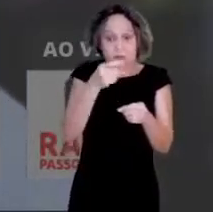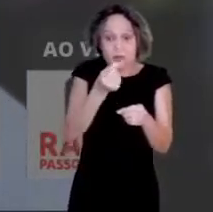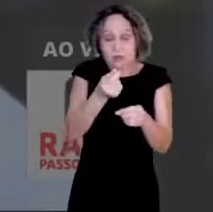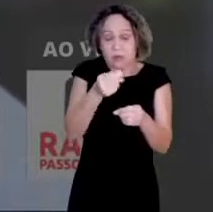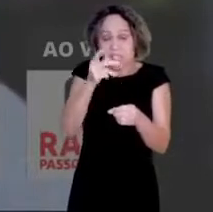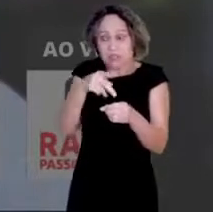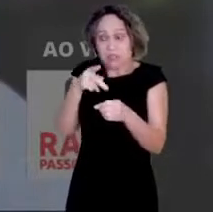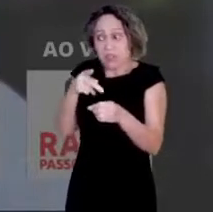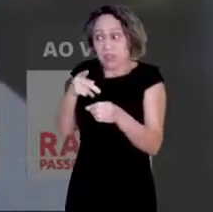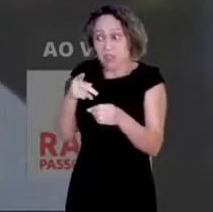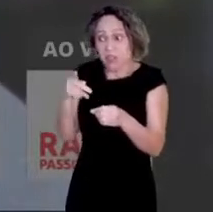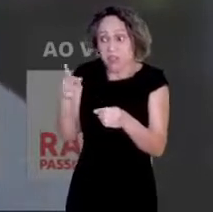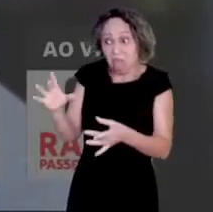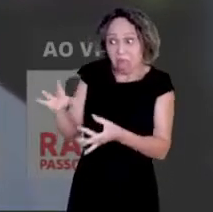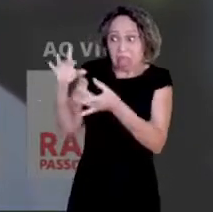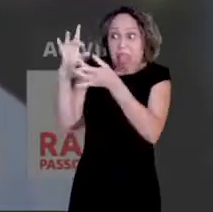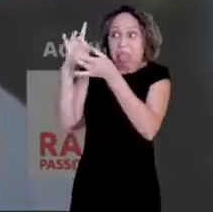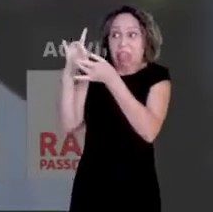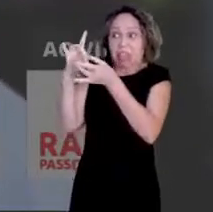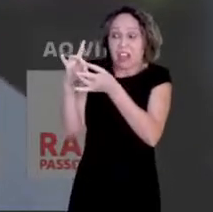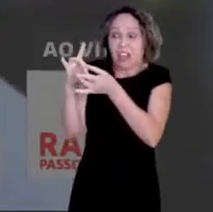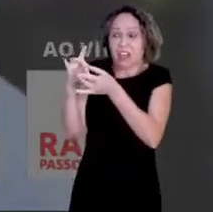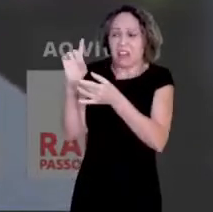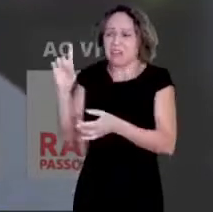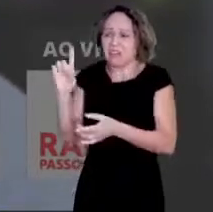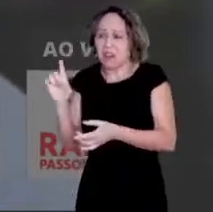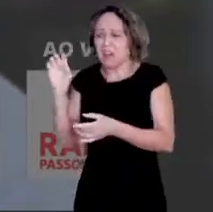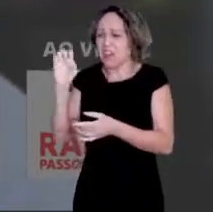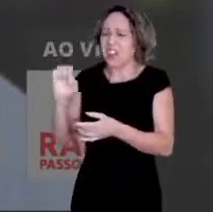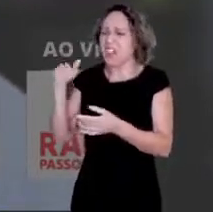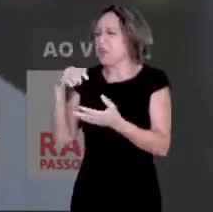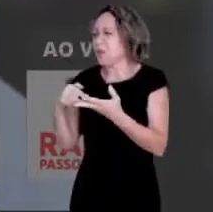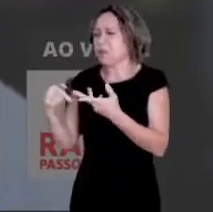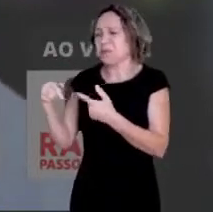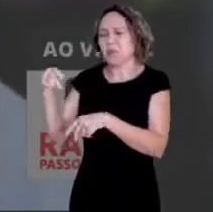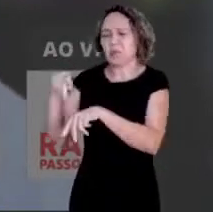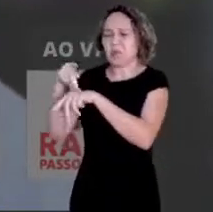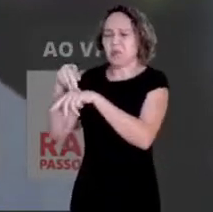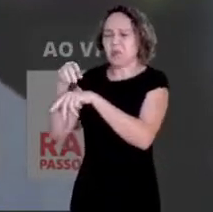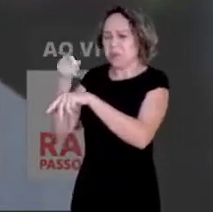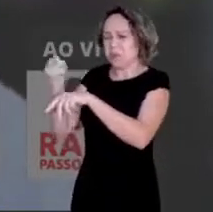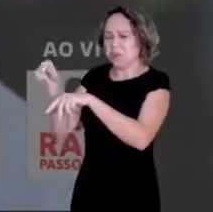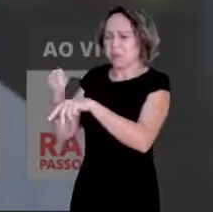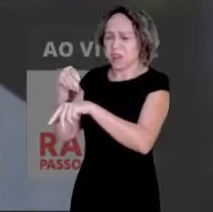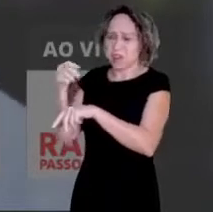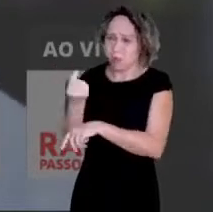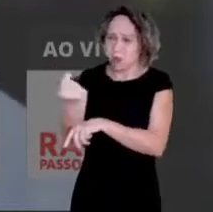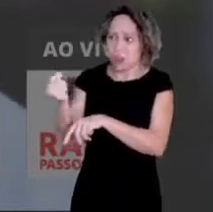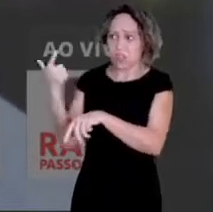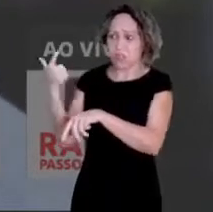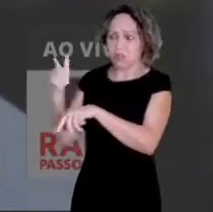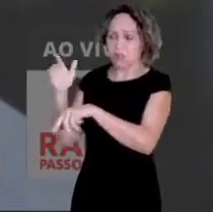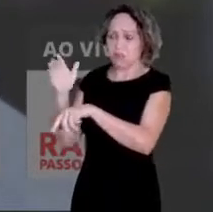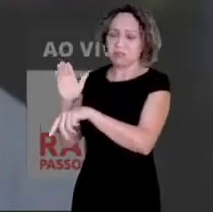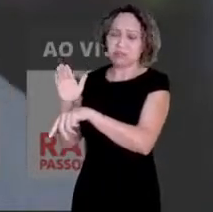dinheiro brasileiro para que o povo possa efetivamente usar sem ser acharcado como ele é